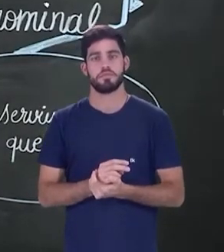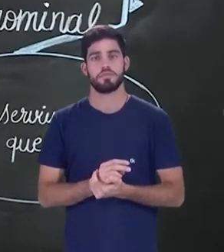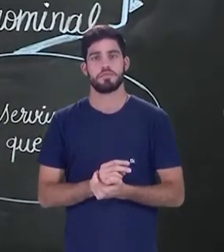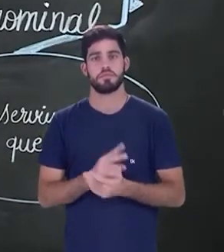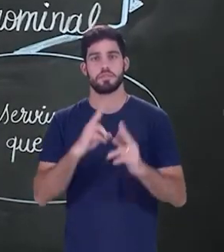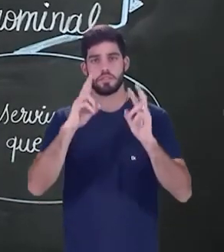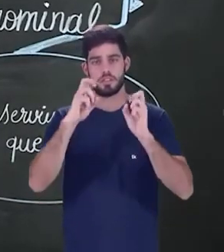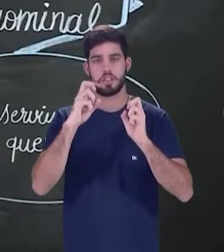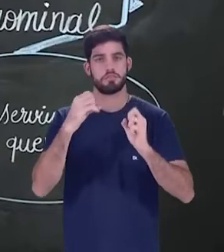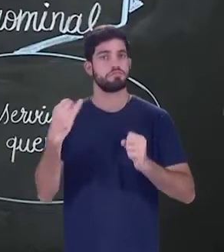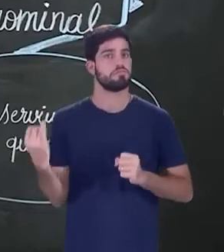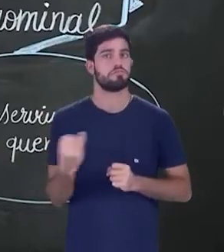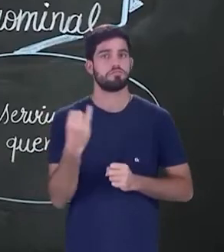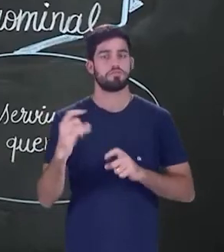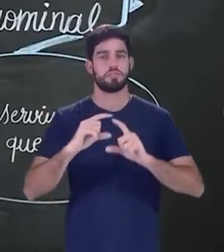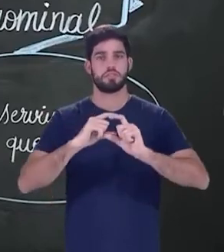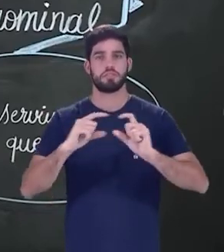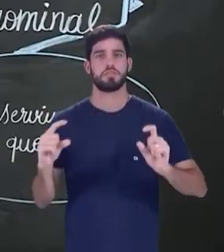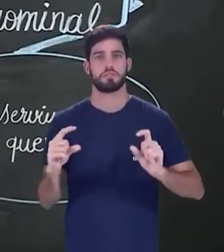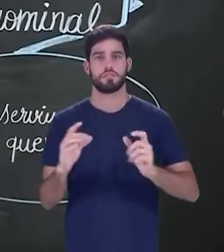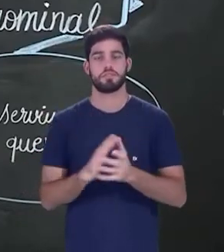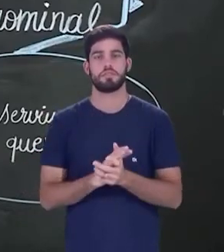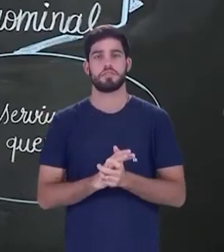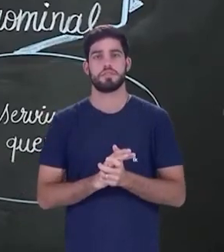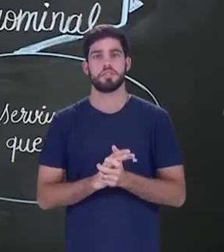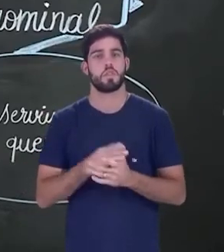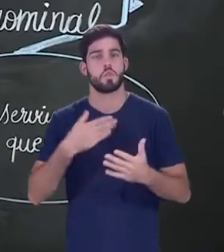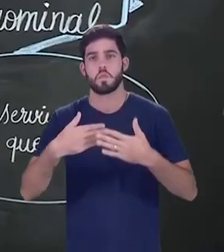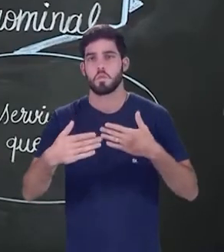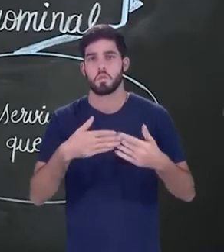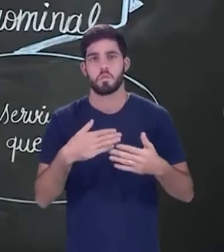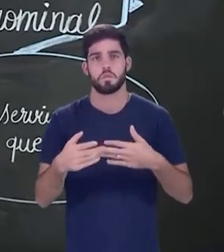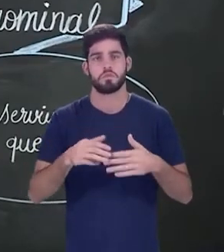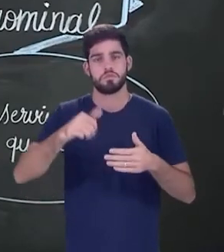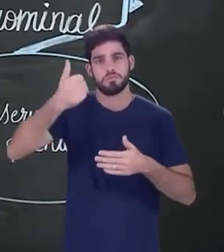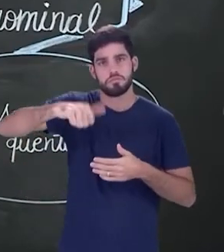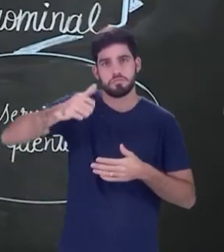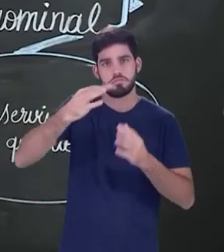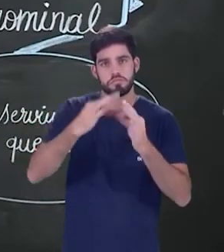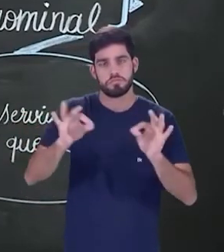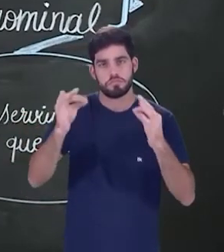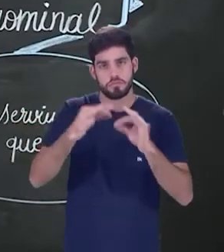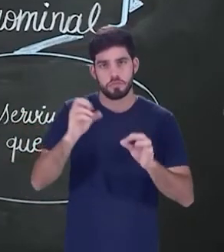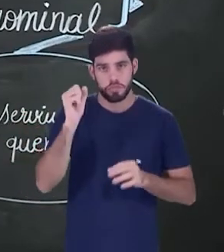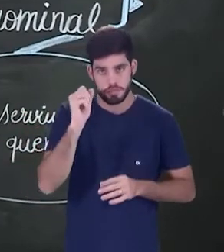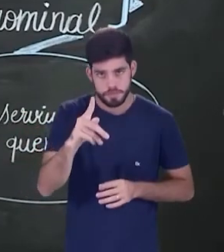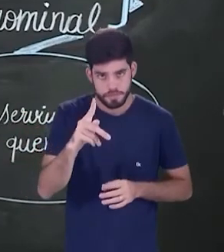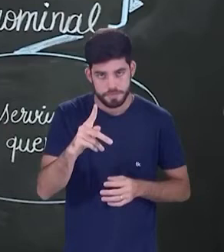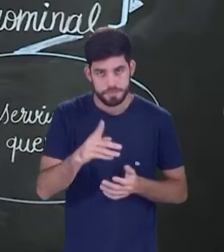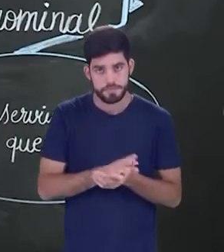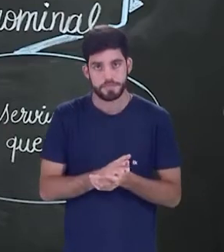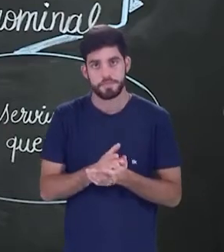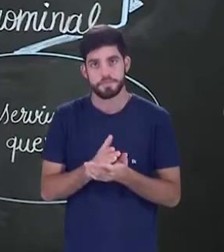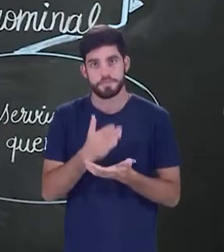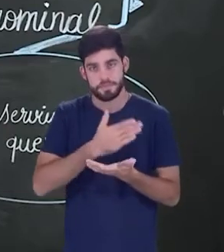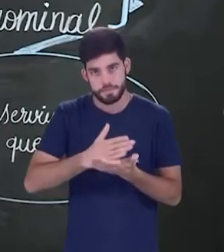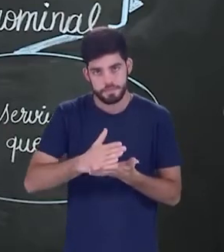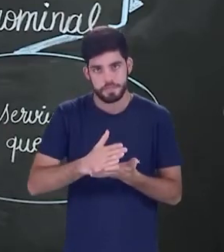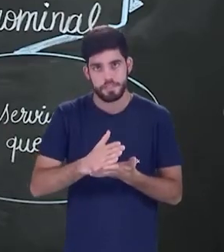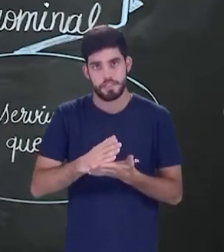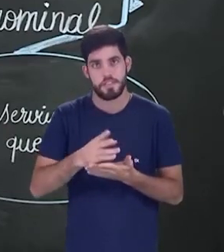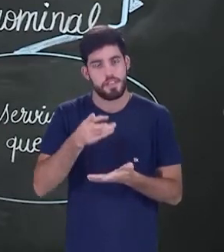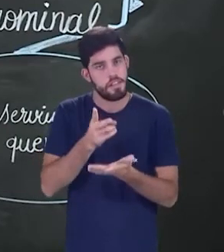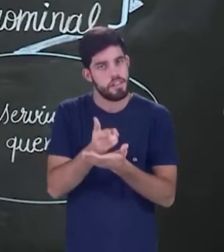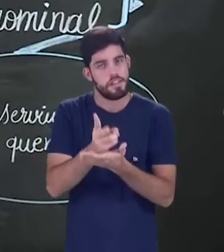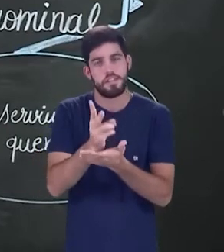termo essencial da oração, fundamental para qualquer análise sintática, ok? A partir de agora, então, leva isso para a vida, hein?